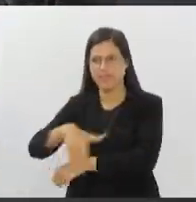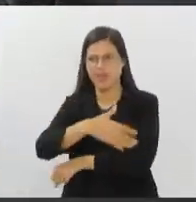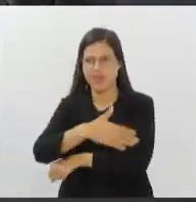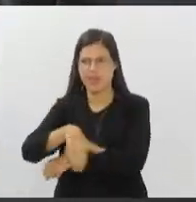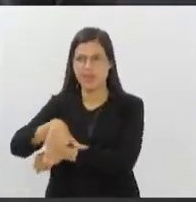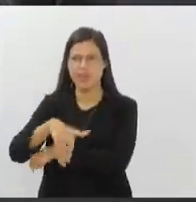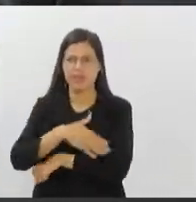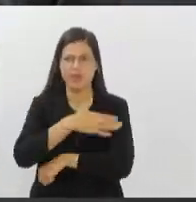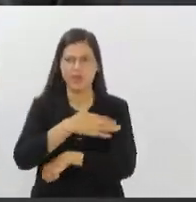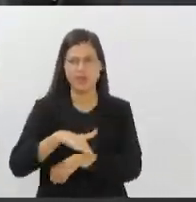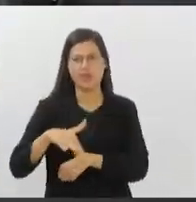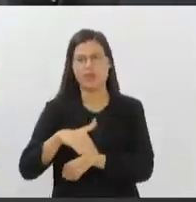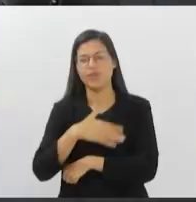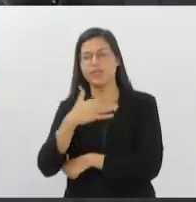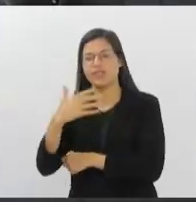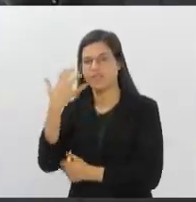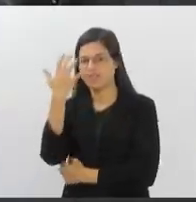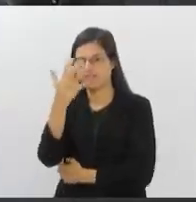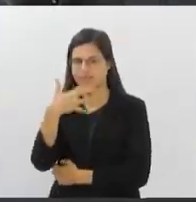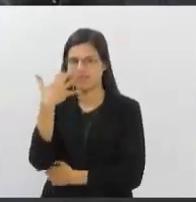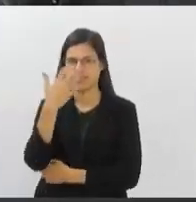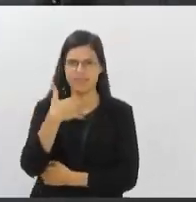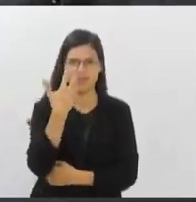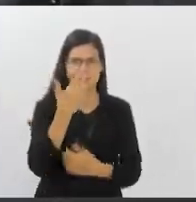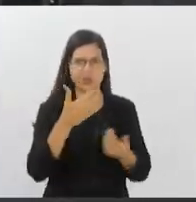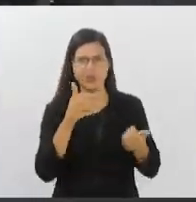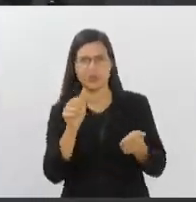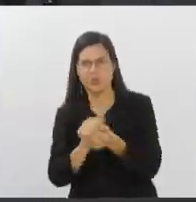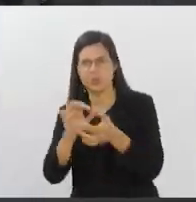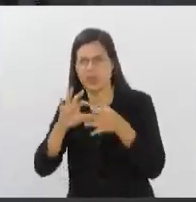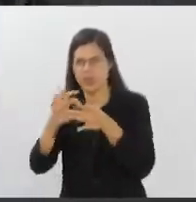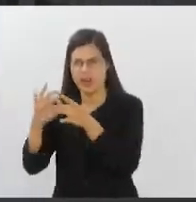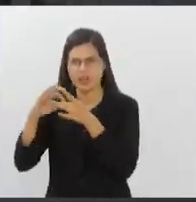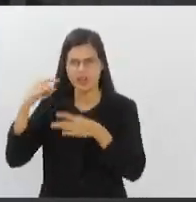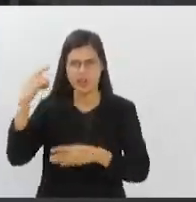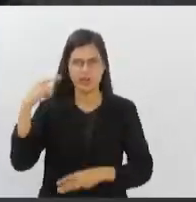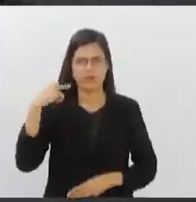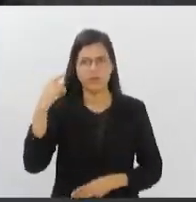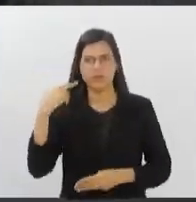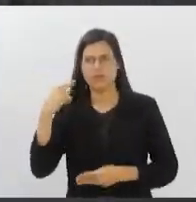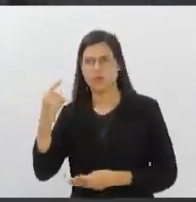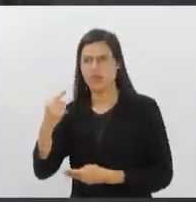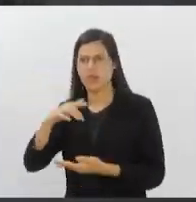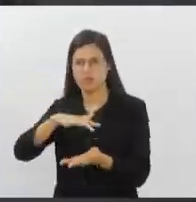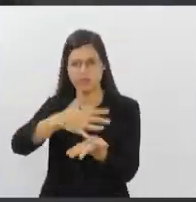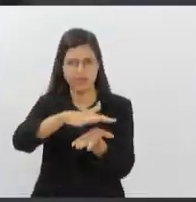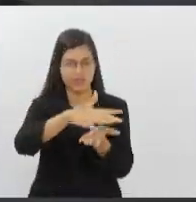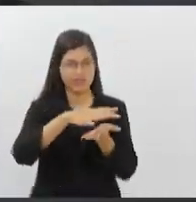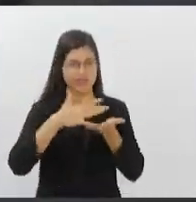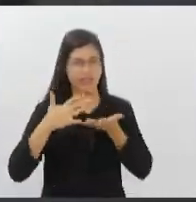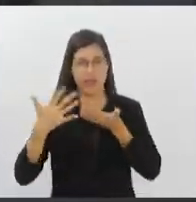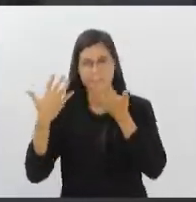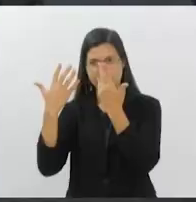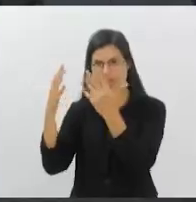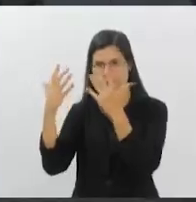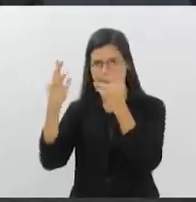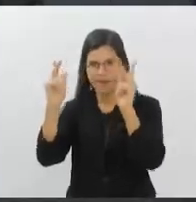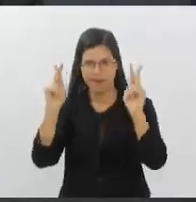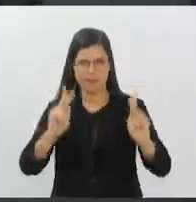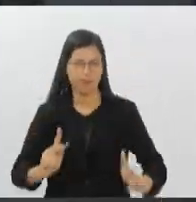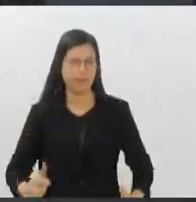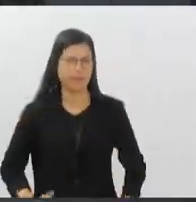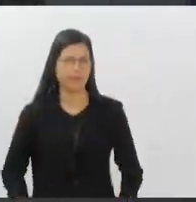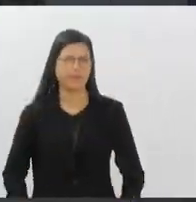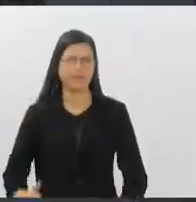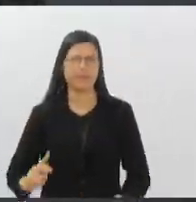às ruas, cantando junto com loucura, o samba celebrando a